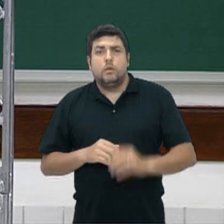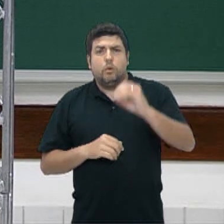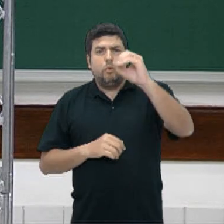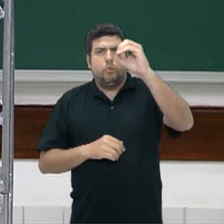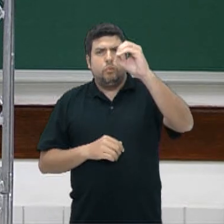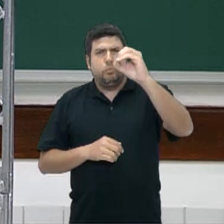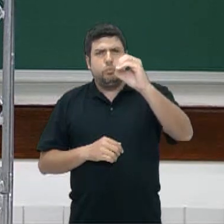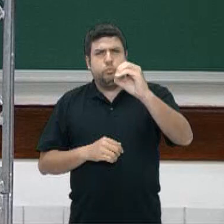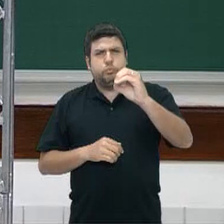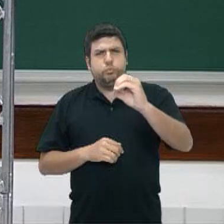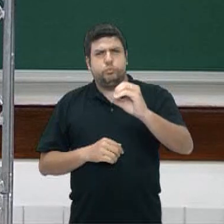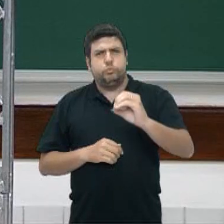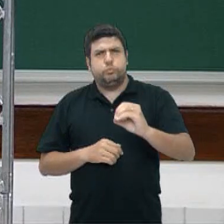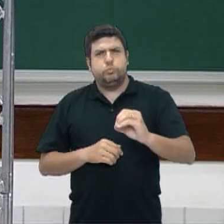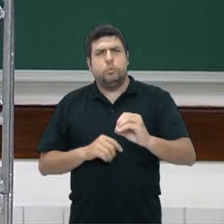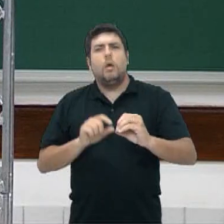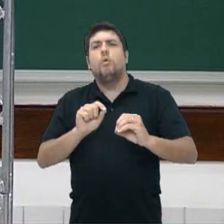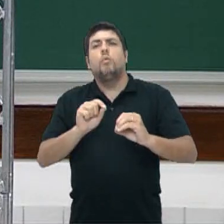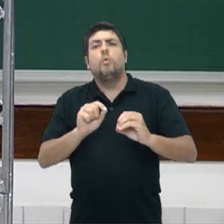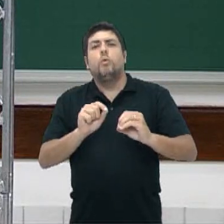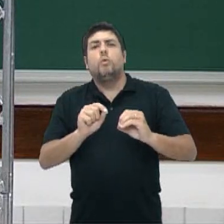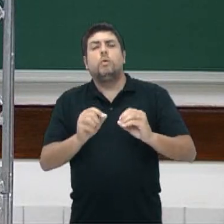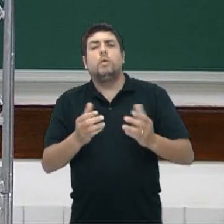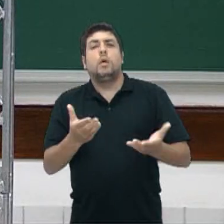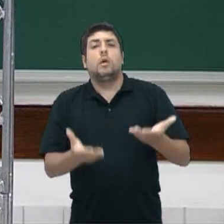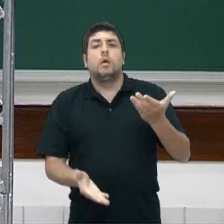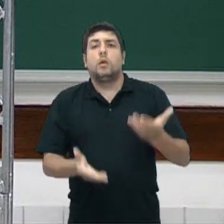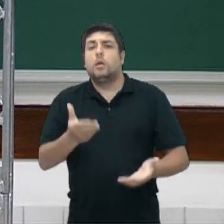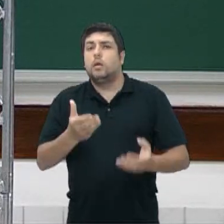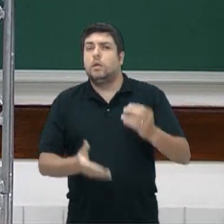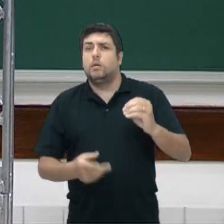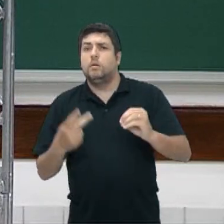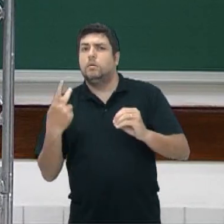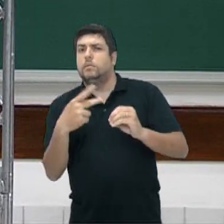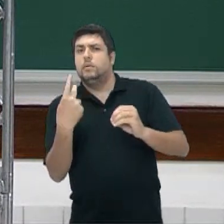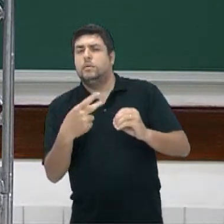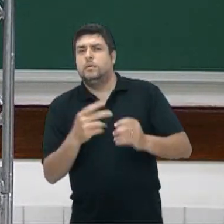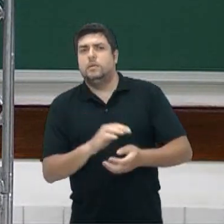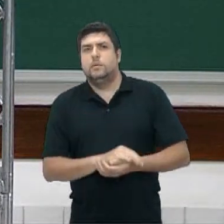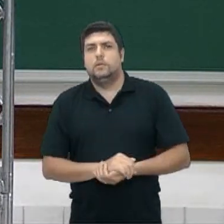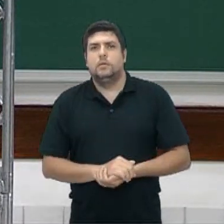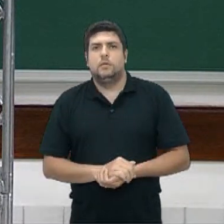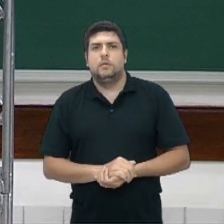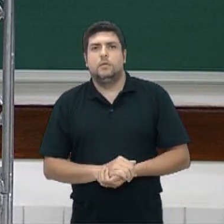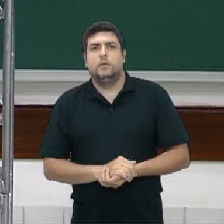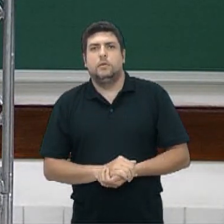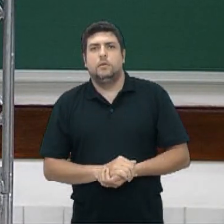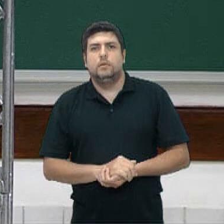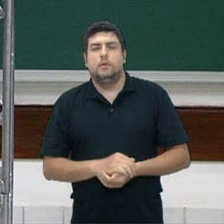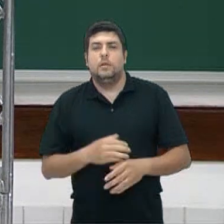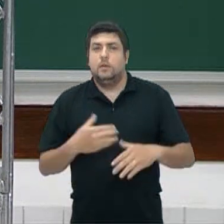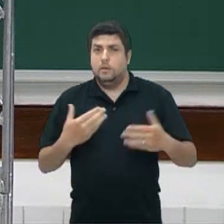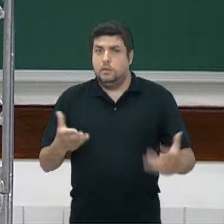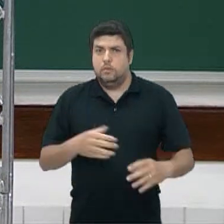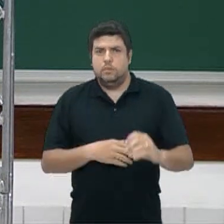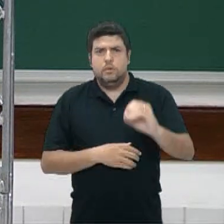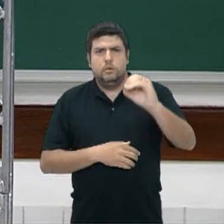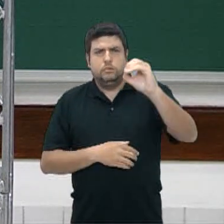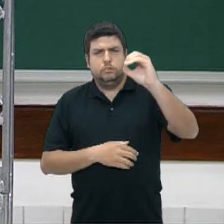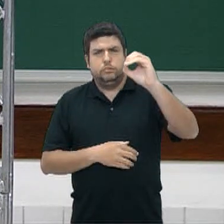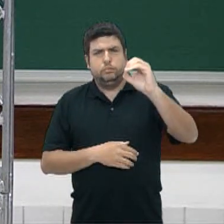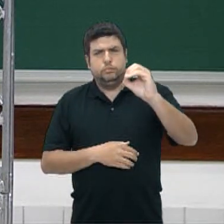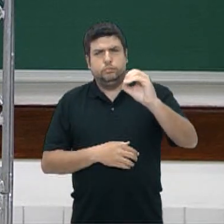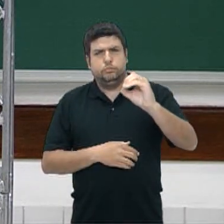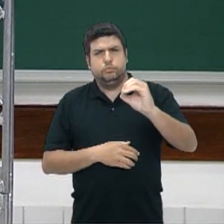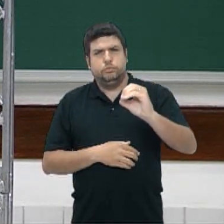o próprio peso, ou seja, a própria aceleração da gravidade. Durante a queda, a gente percebe que a